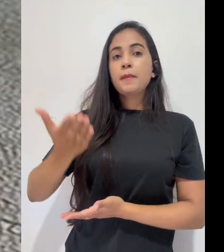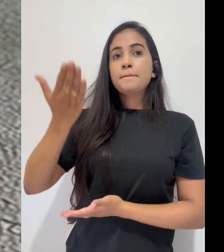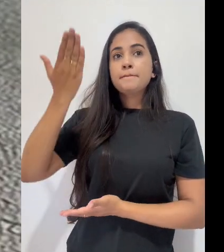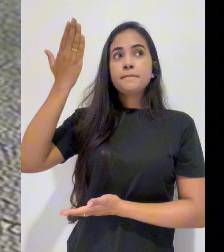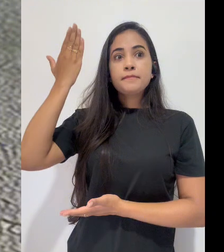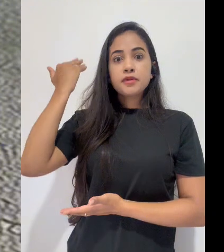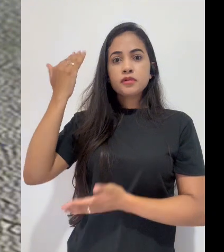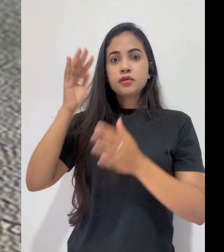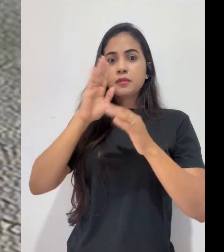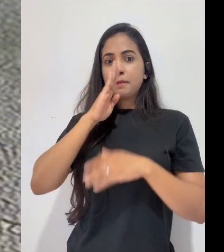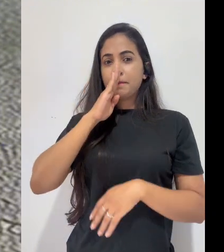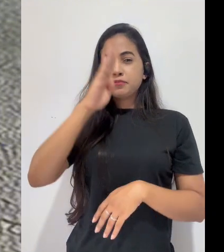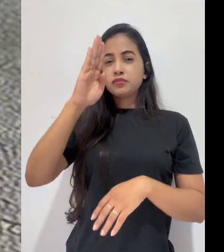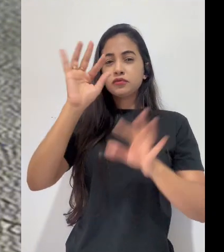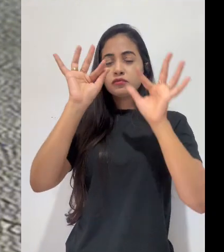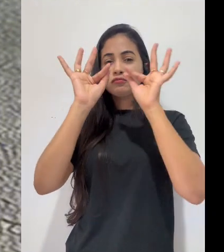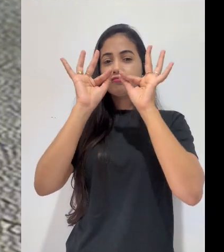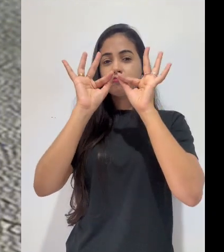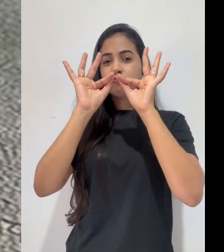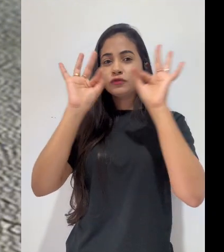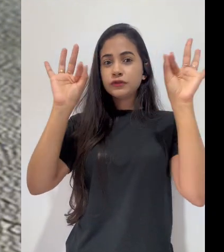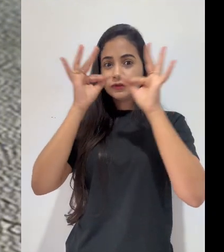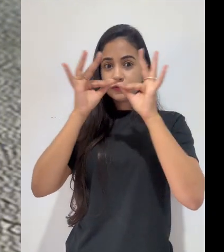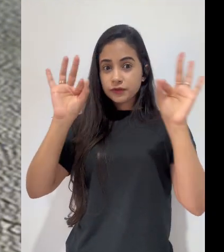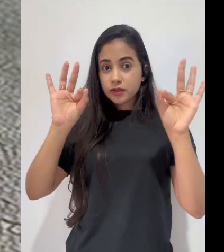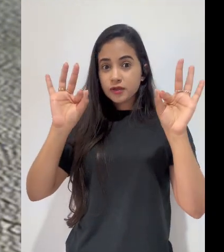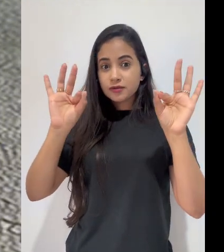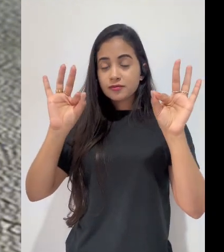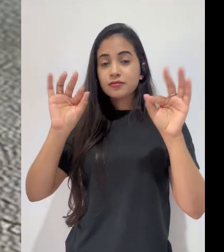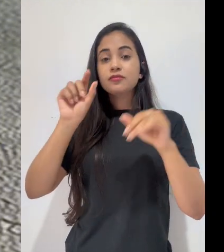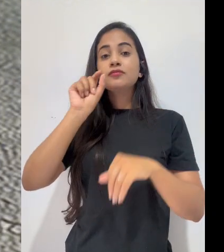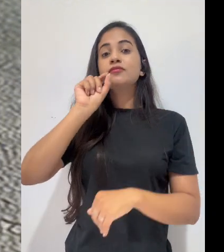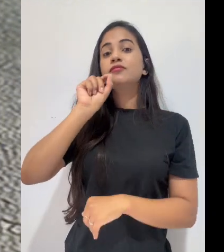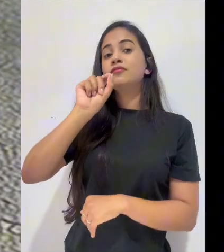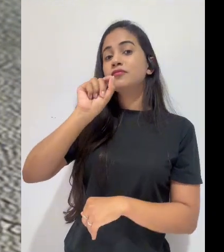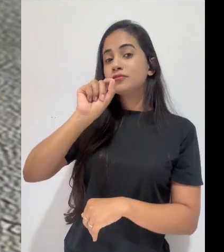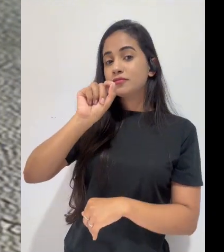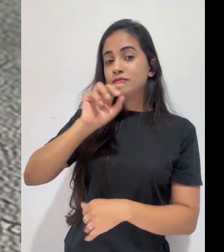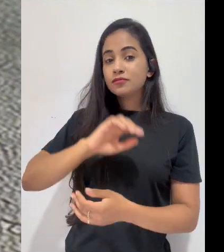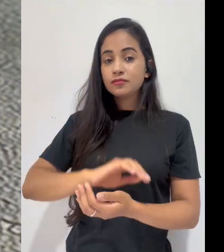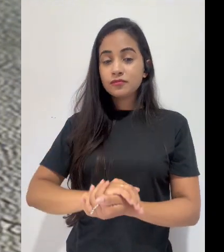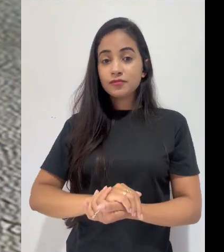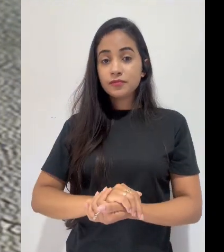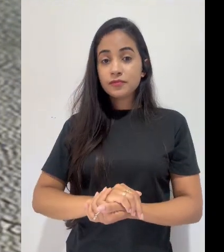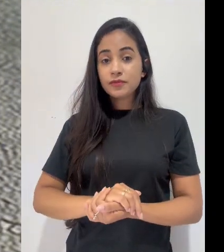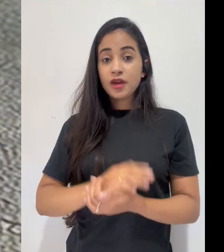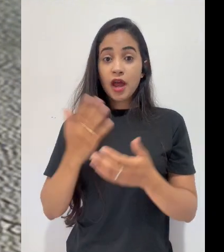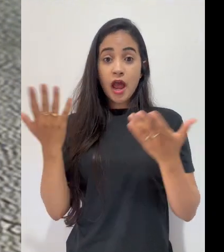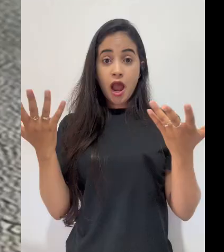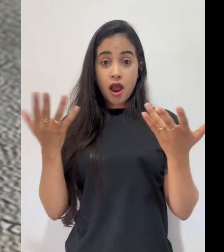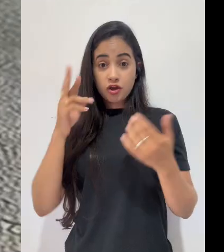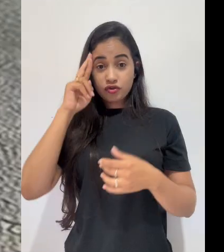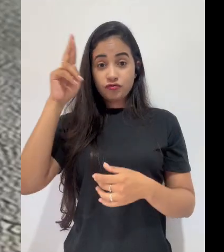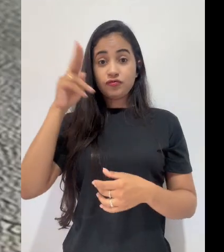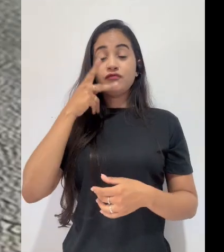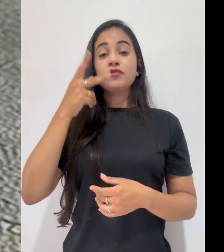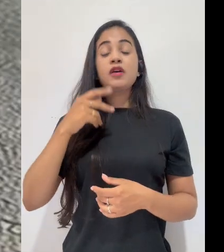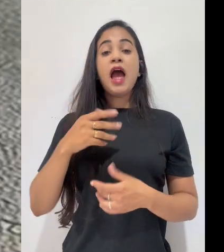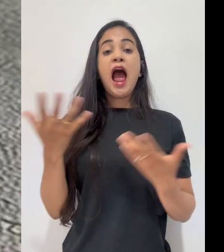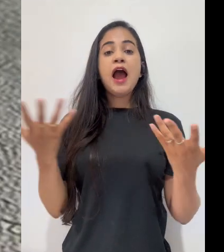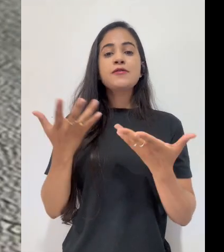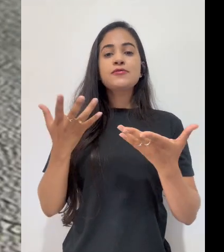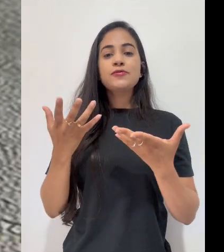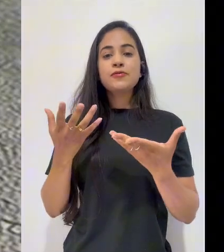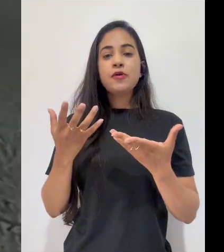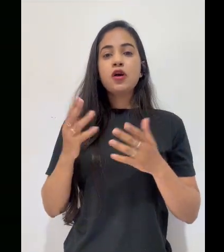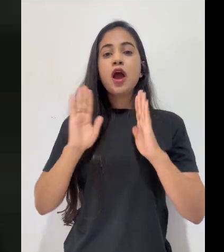a frase mais importante, digamos que revela esse aspecto, foi que, bom, dessa vez vamos nos